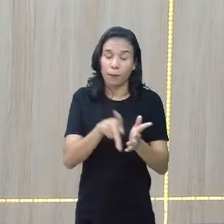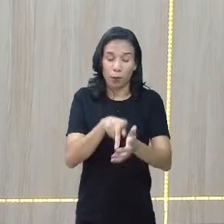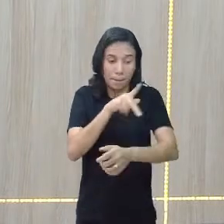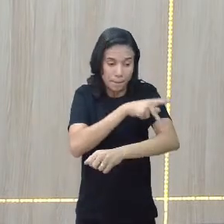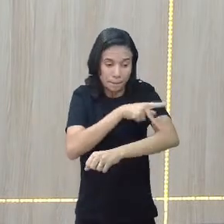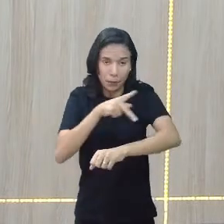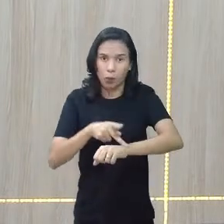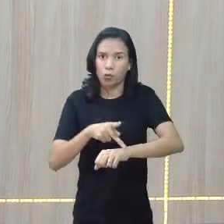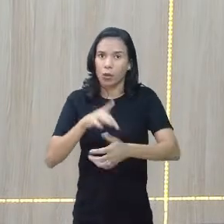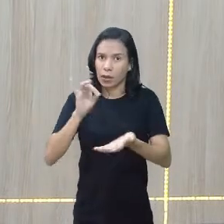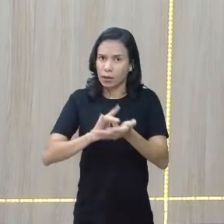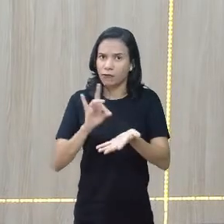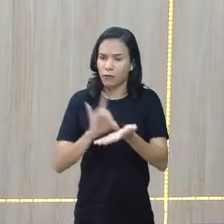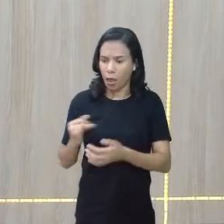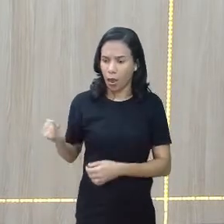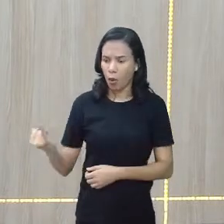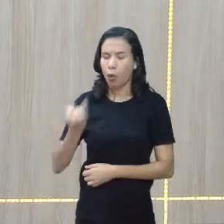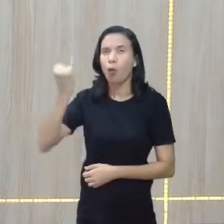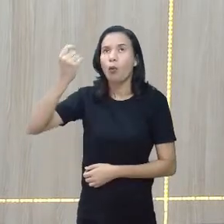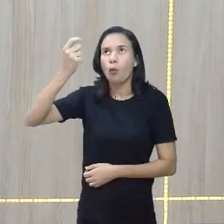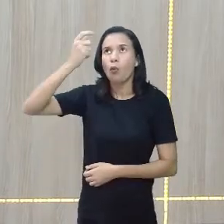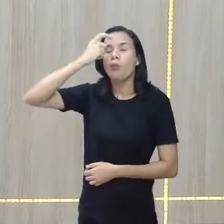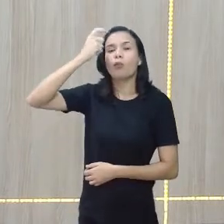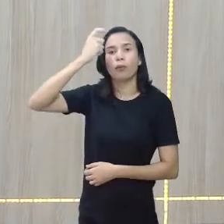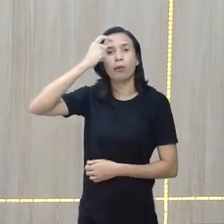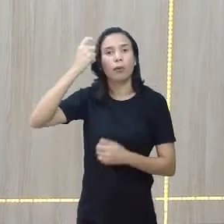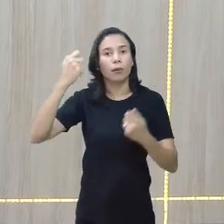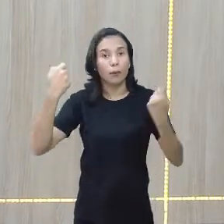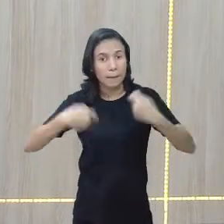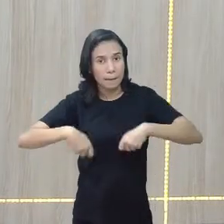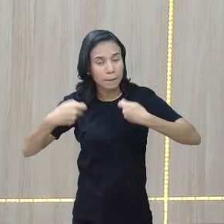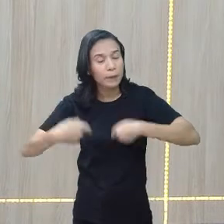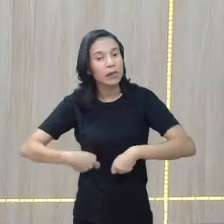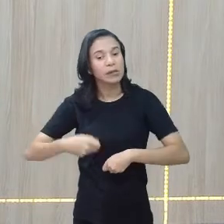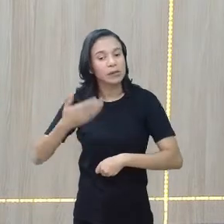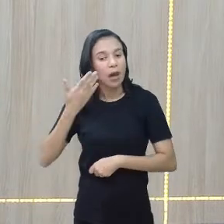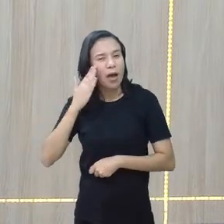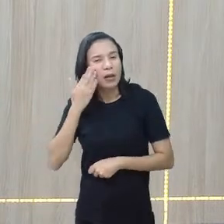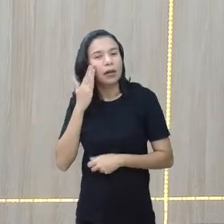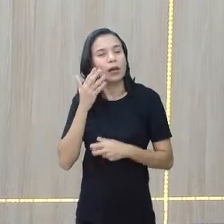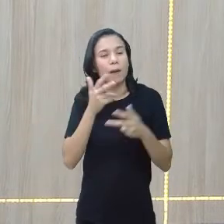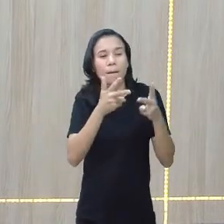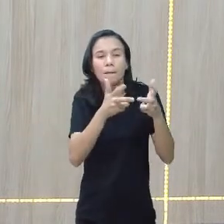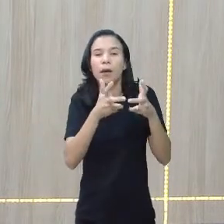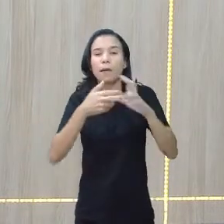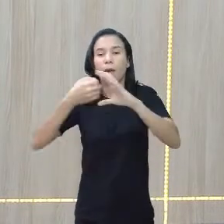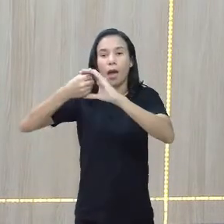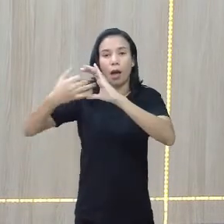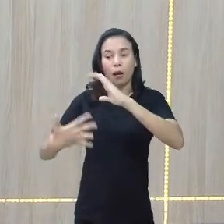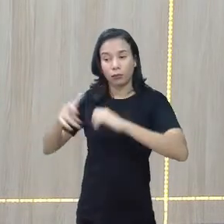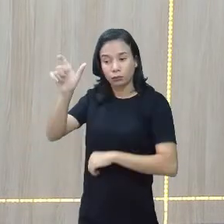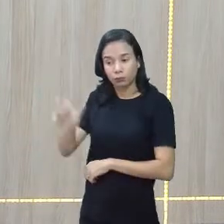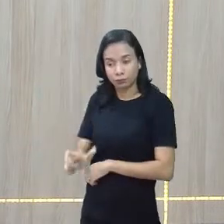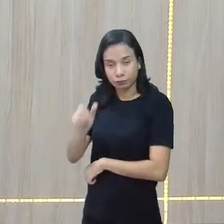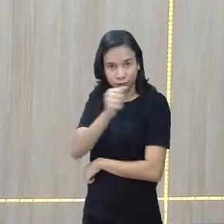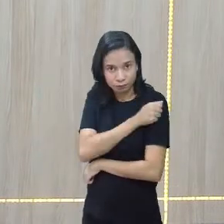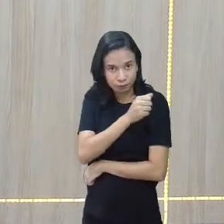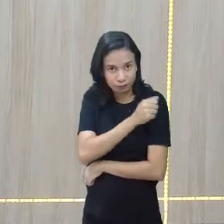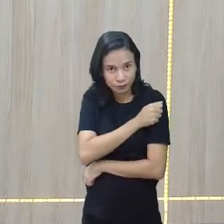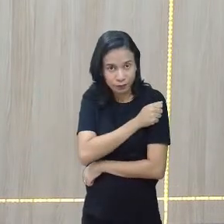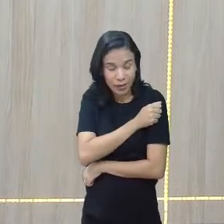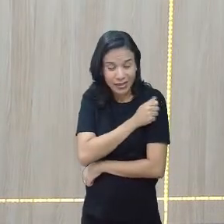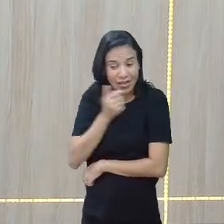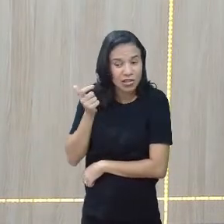elas sejam significativas. Então, a gente precisa considerar as características individuais do estudante. Se a gente